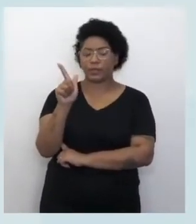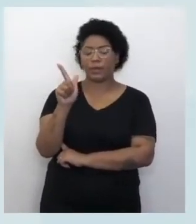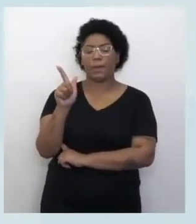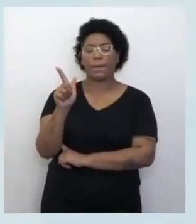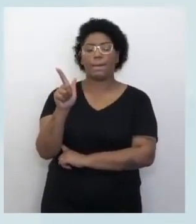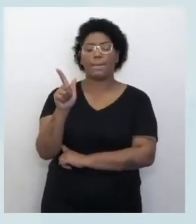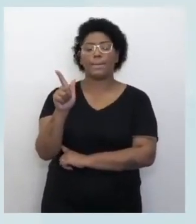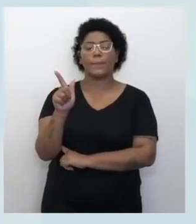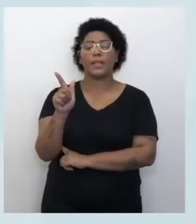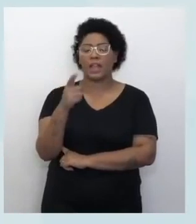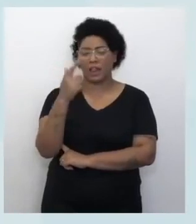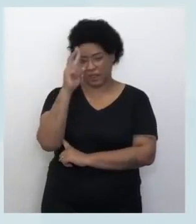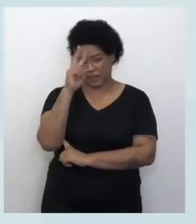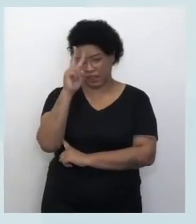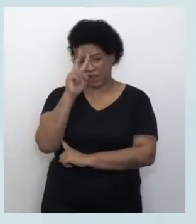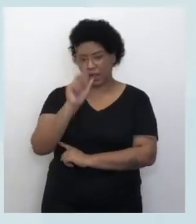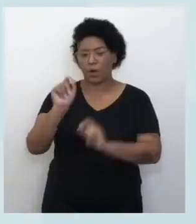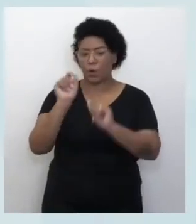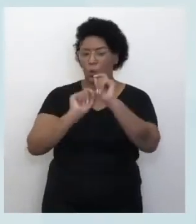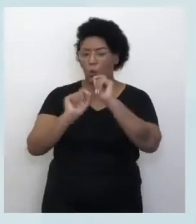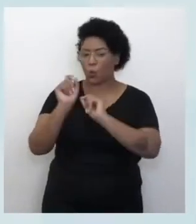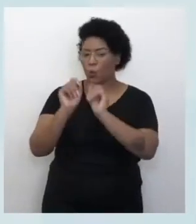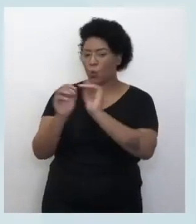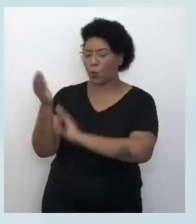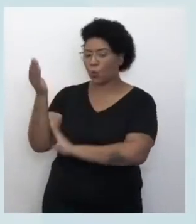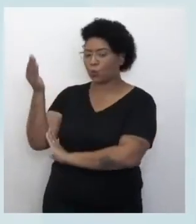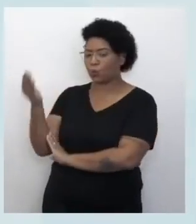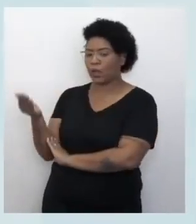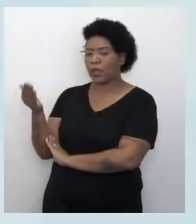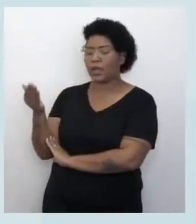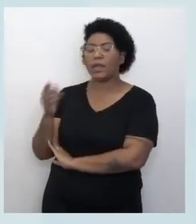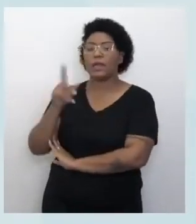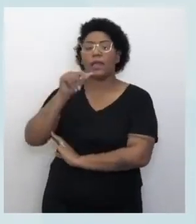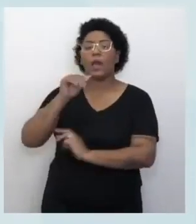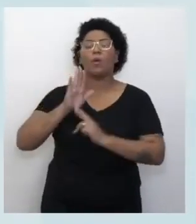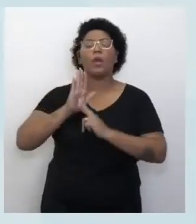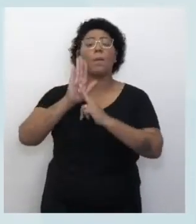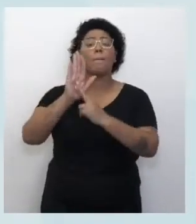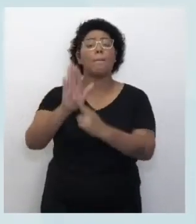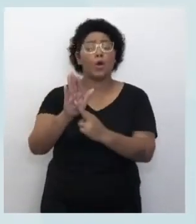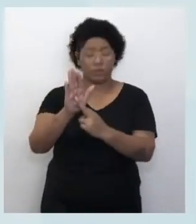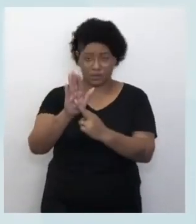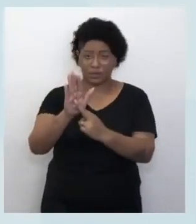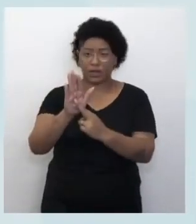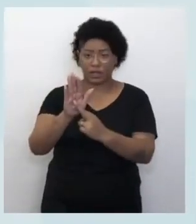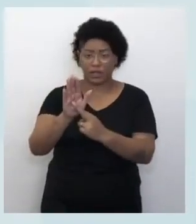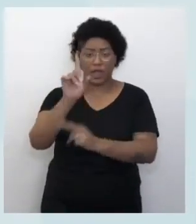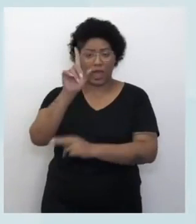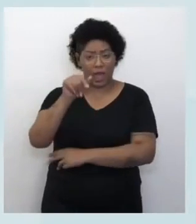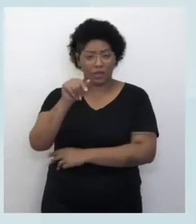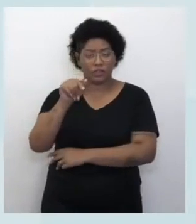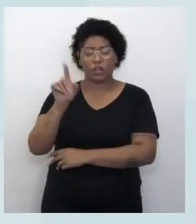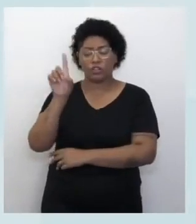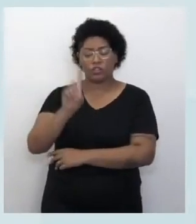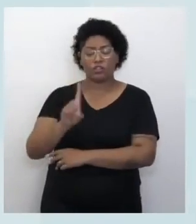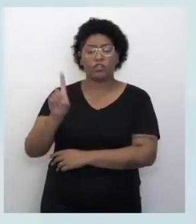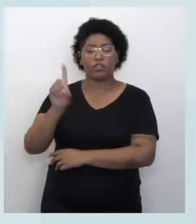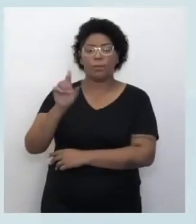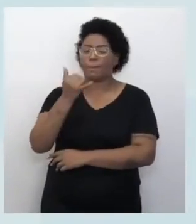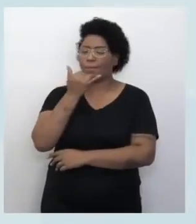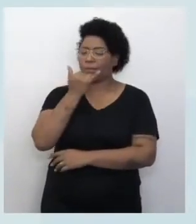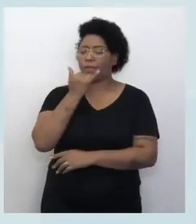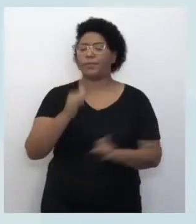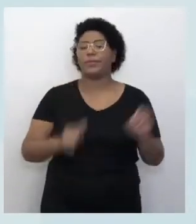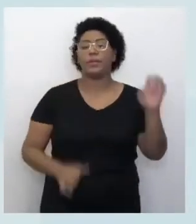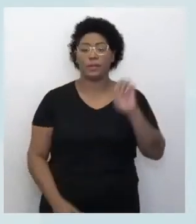reagentes. Lembra lá, né? O que está à sua direita, à sua esquerda aí nós temos